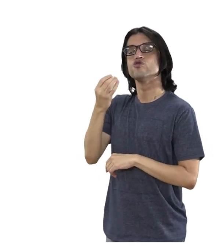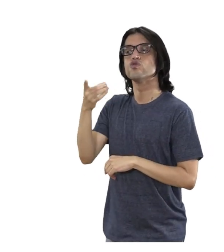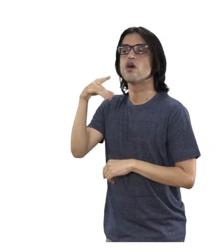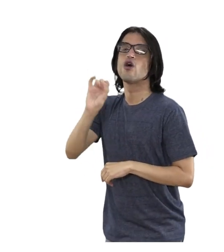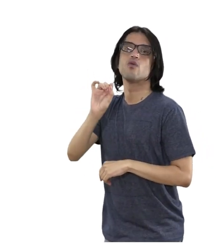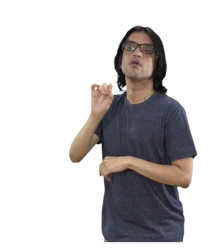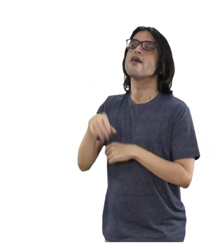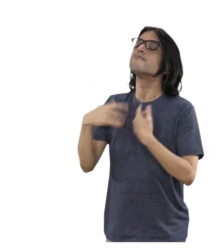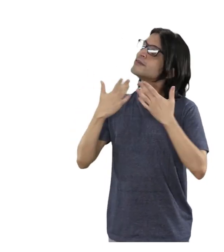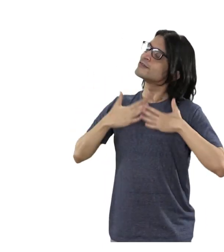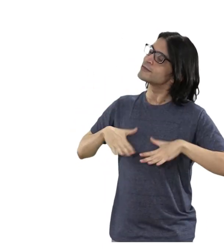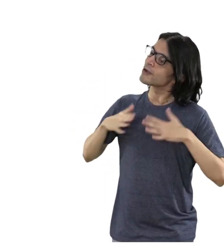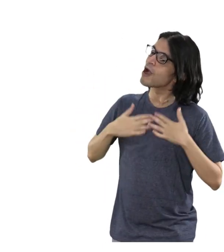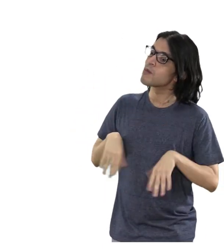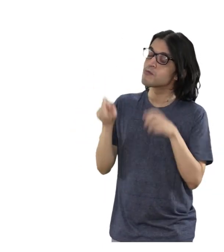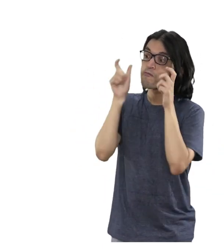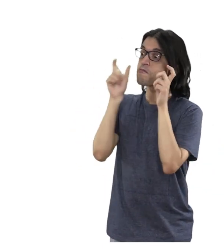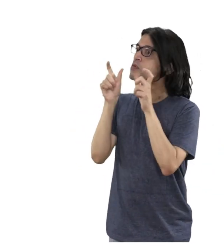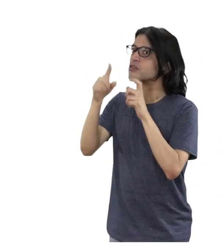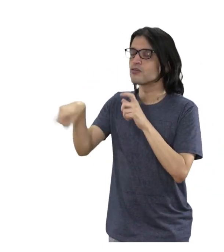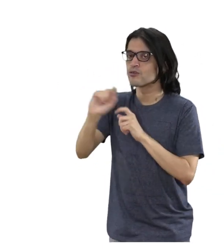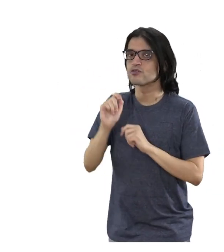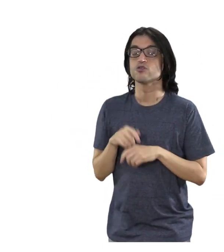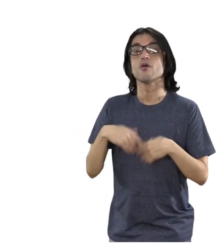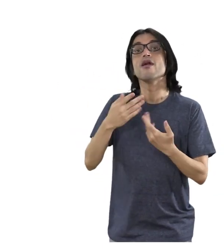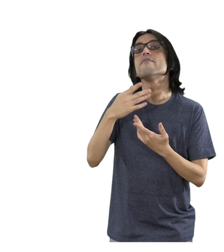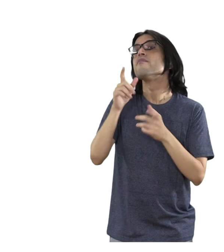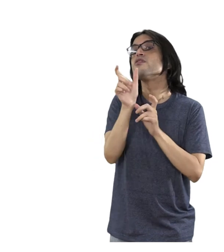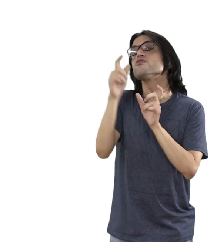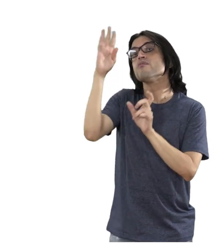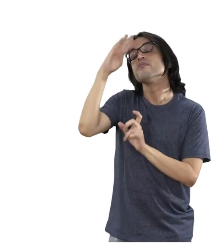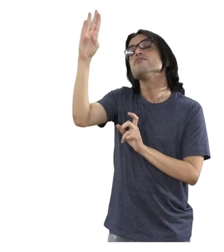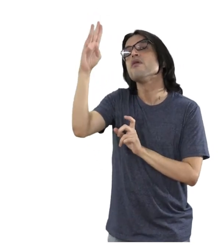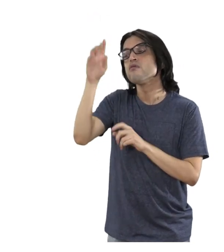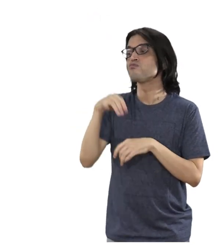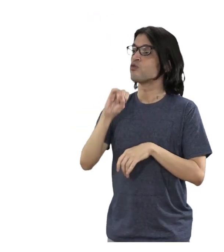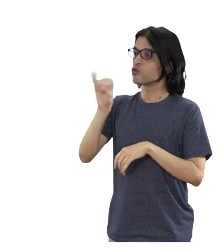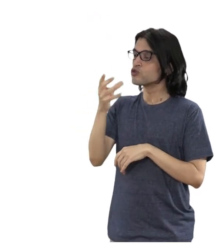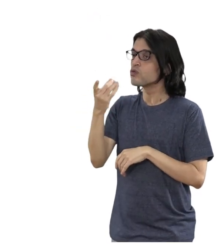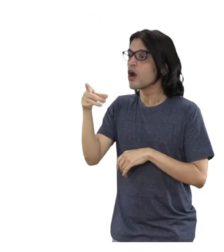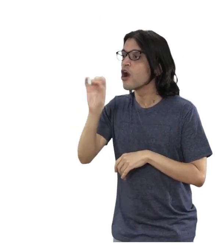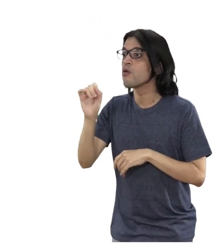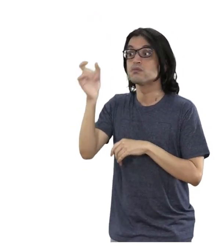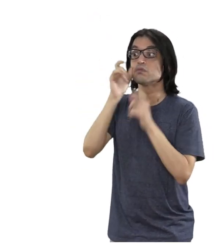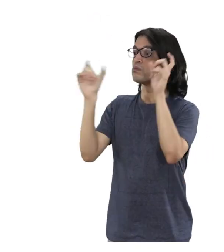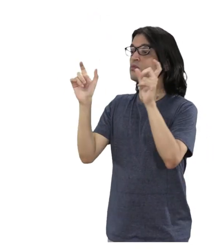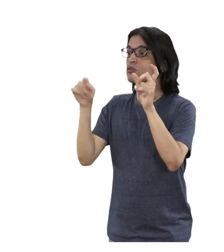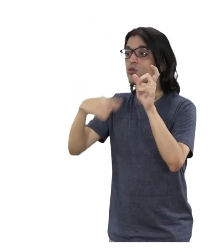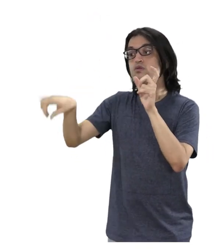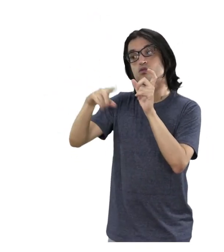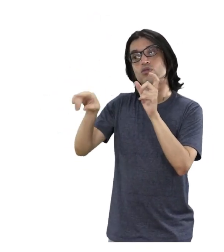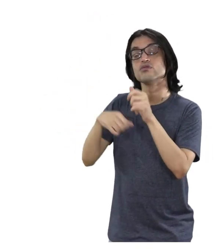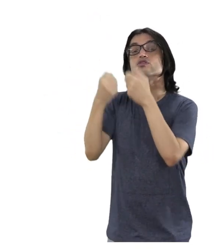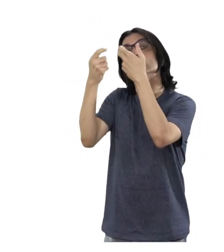João, que é mais calmo da turma, surpreendeu a todos. Oração principal, João surpreendeu a todos.